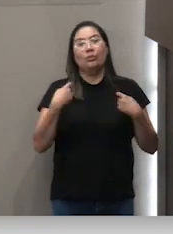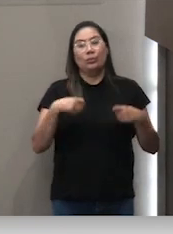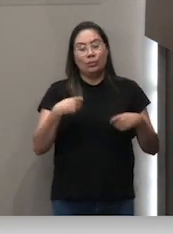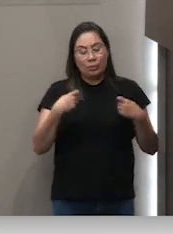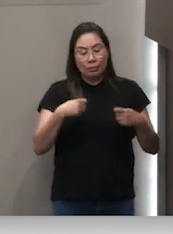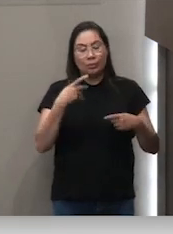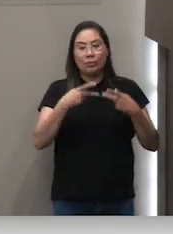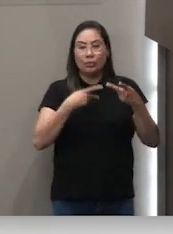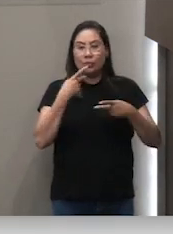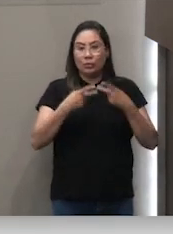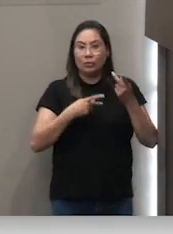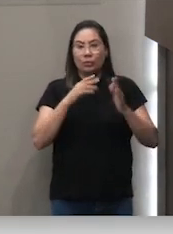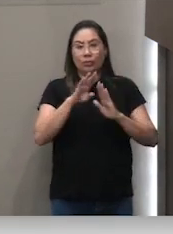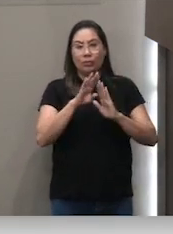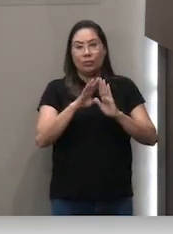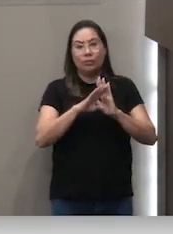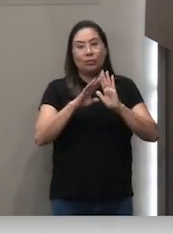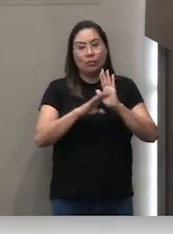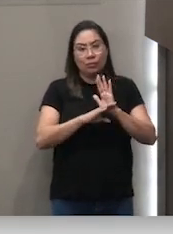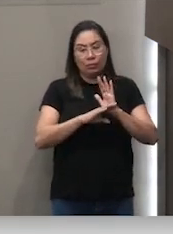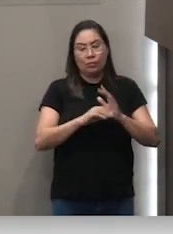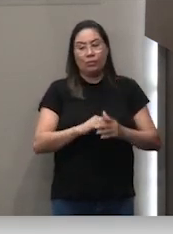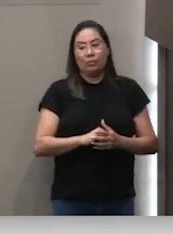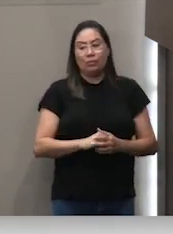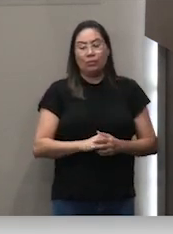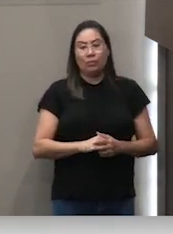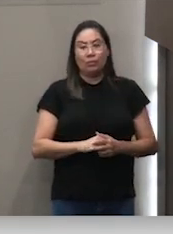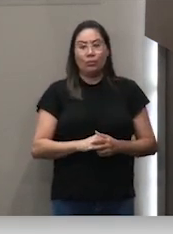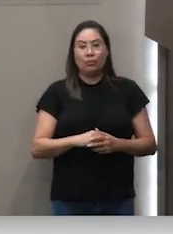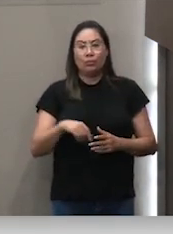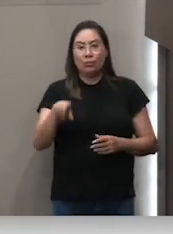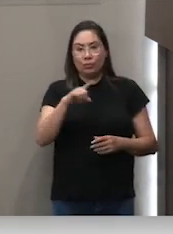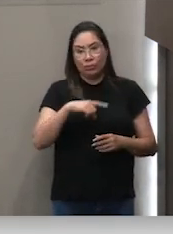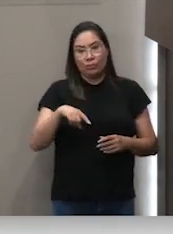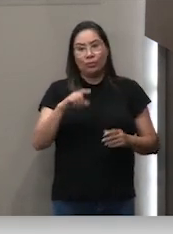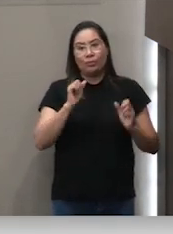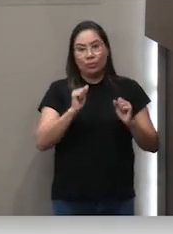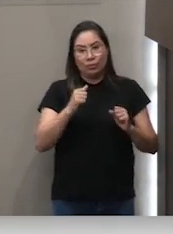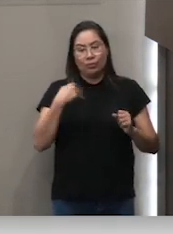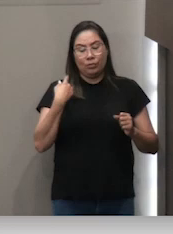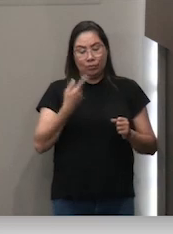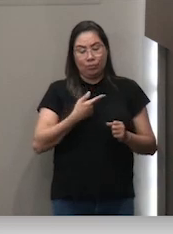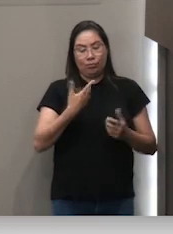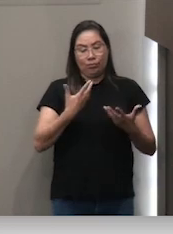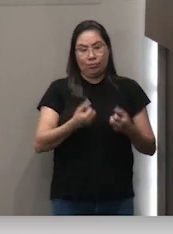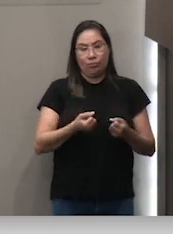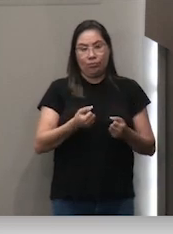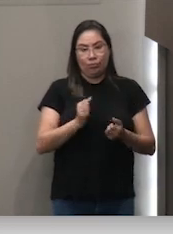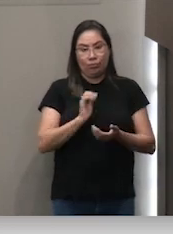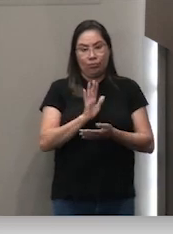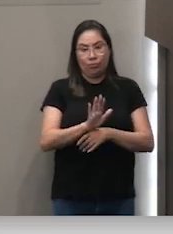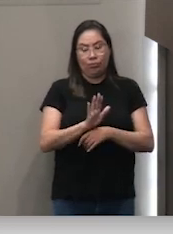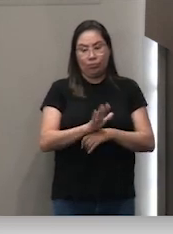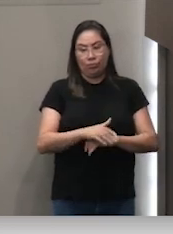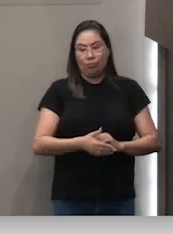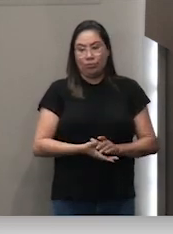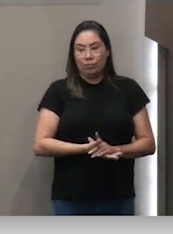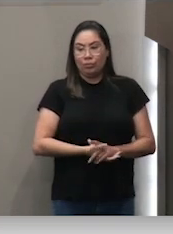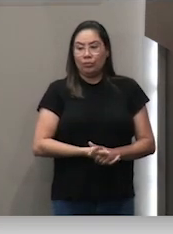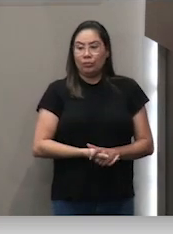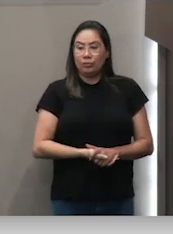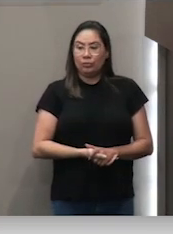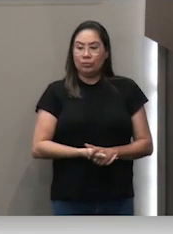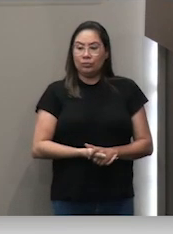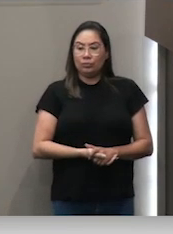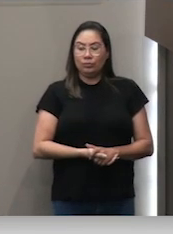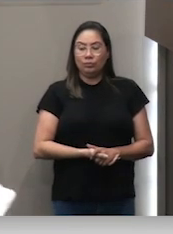esta pauta com a seriedade que ela merece. Os senhores e senhoras podem contar com a vereadora. Obrigada, presidente.